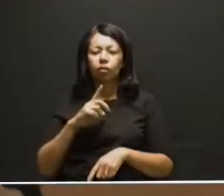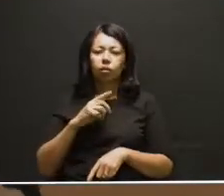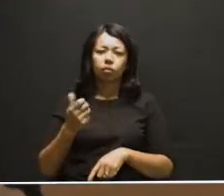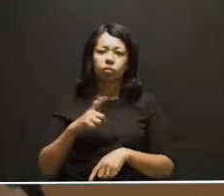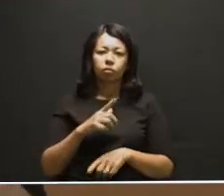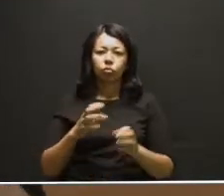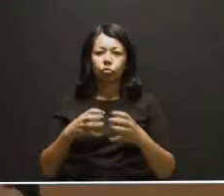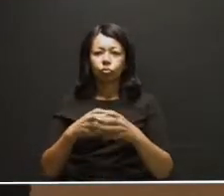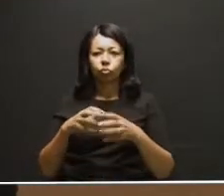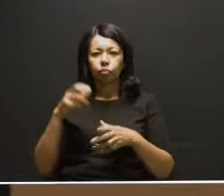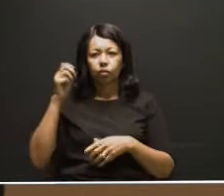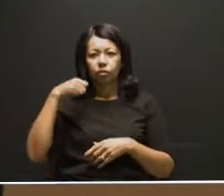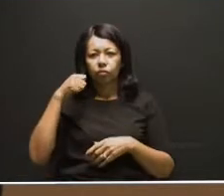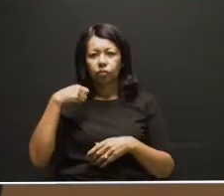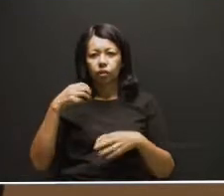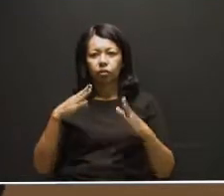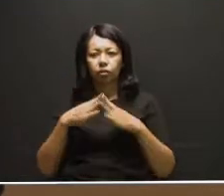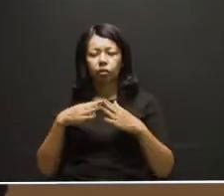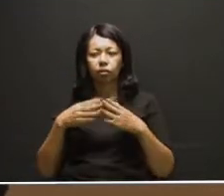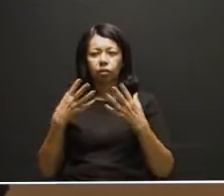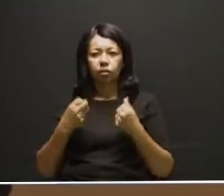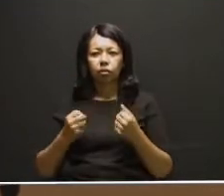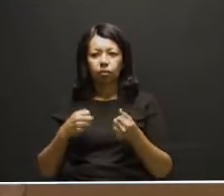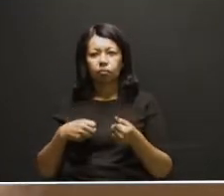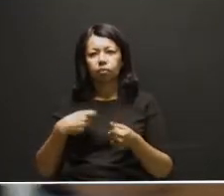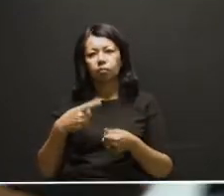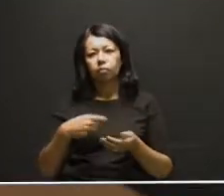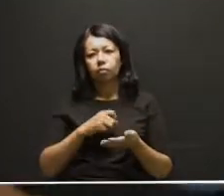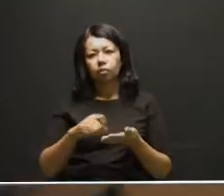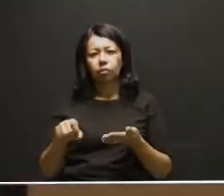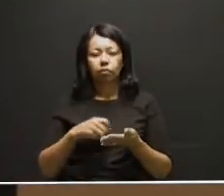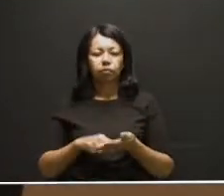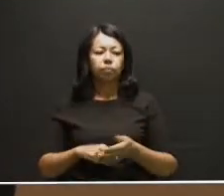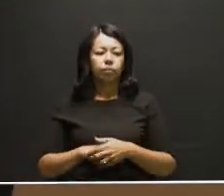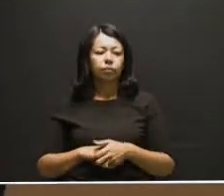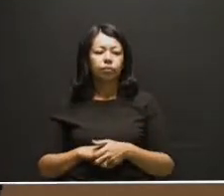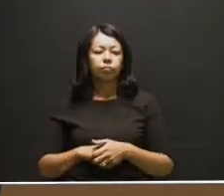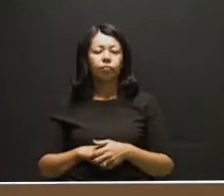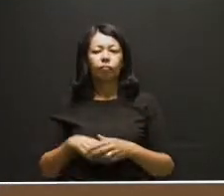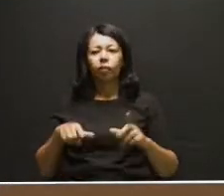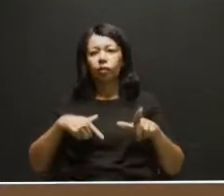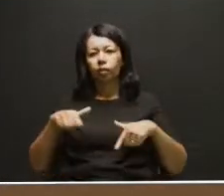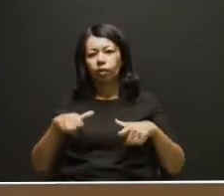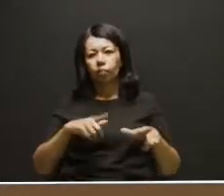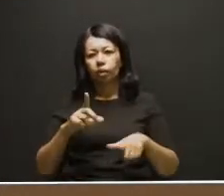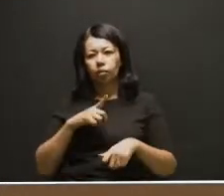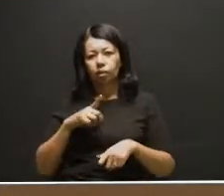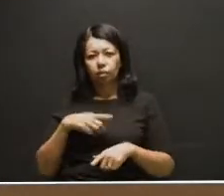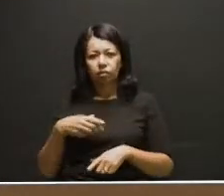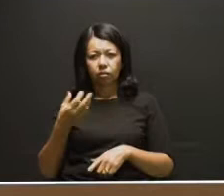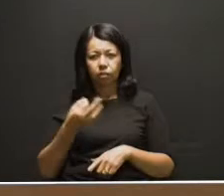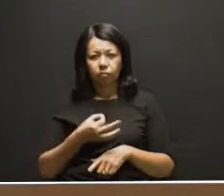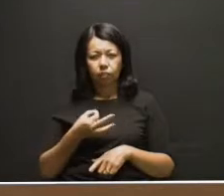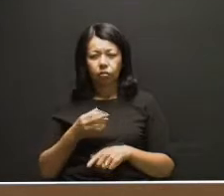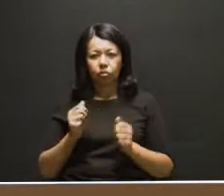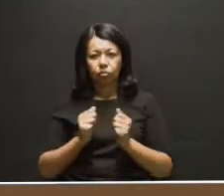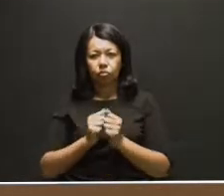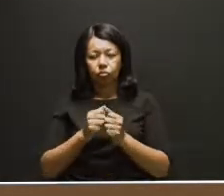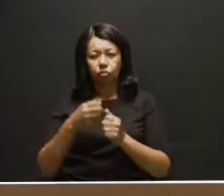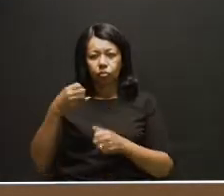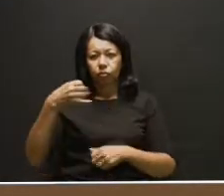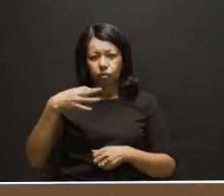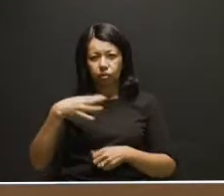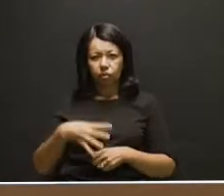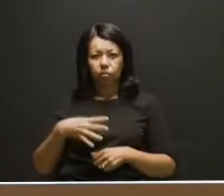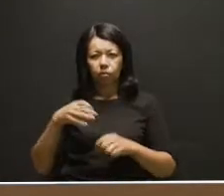outras teoria jurídica da casa que acatamos ea seguir transcrevemos a propositura se encontra devidamente acompanhada de justificativa